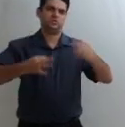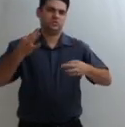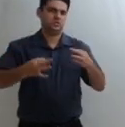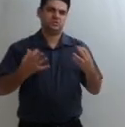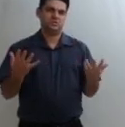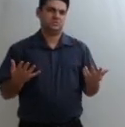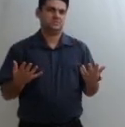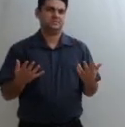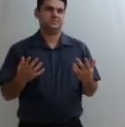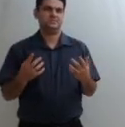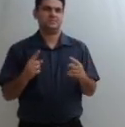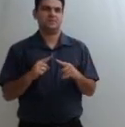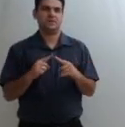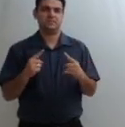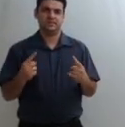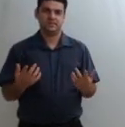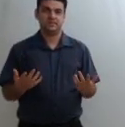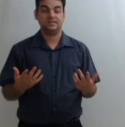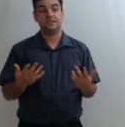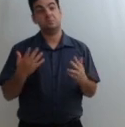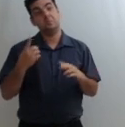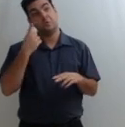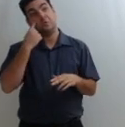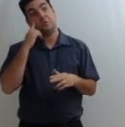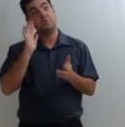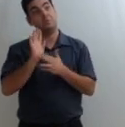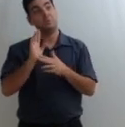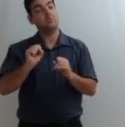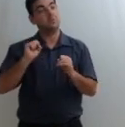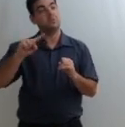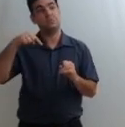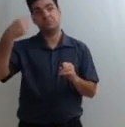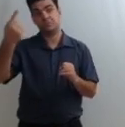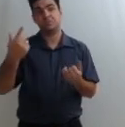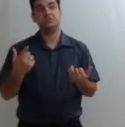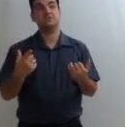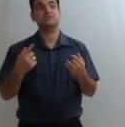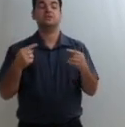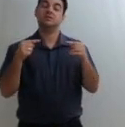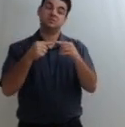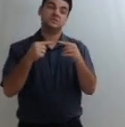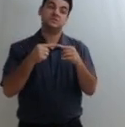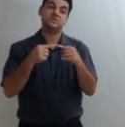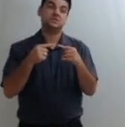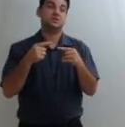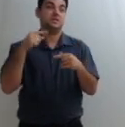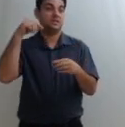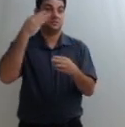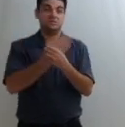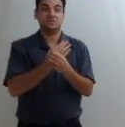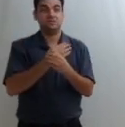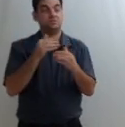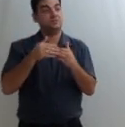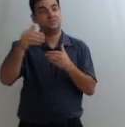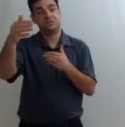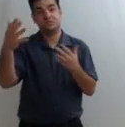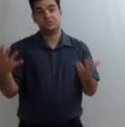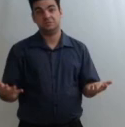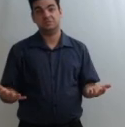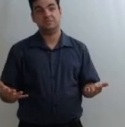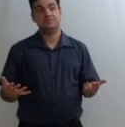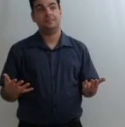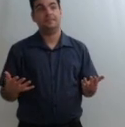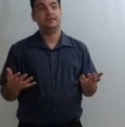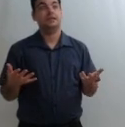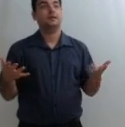que, evidentemente, se vier a ser comprovado, poderá trazer reflexos, né, futuramente no processo judicial. Mas, como